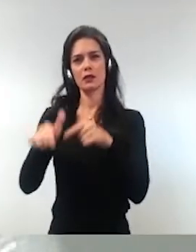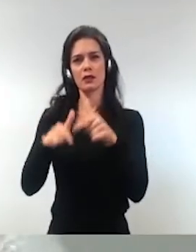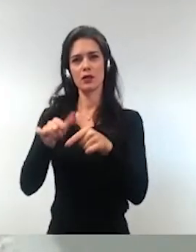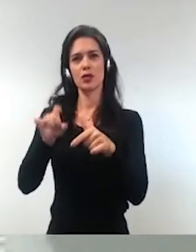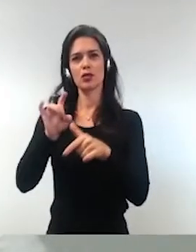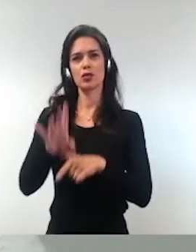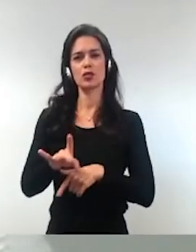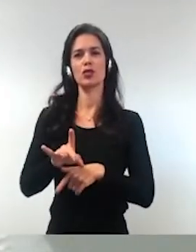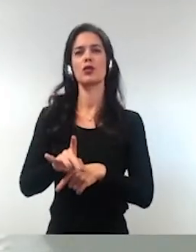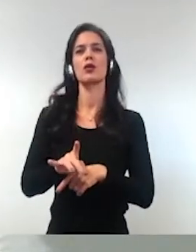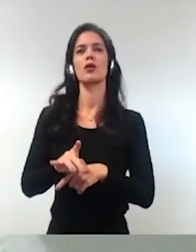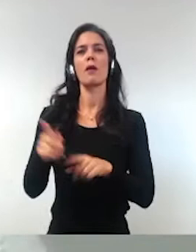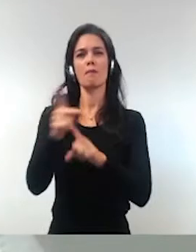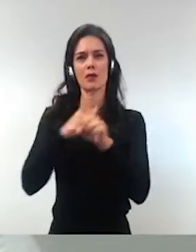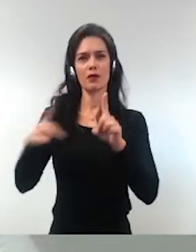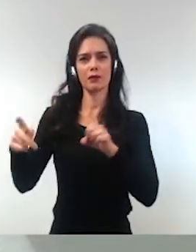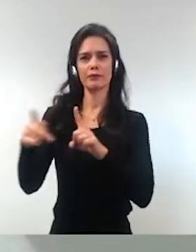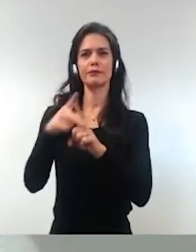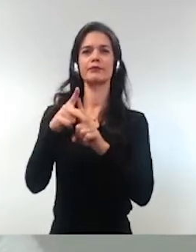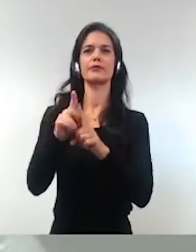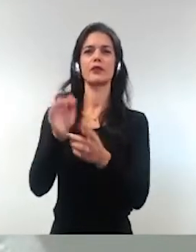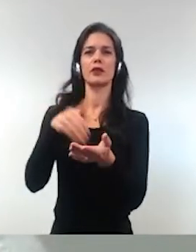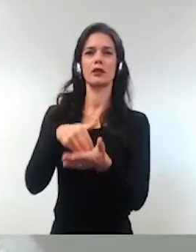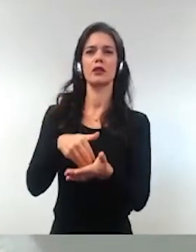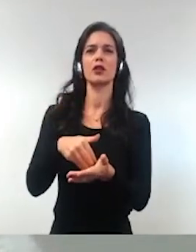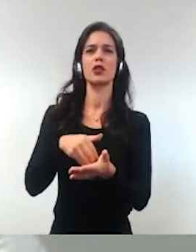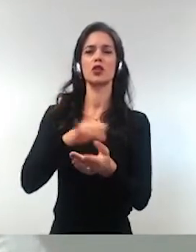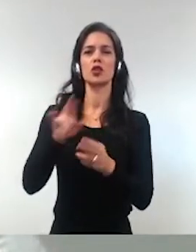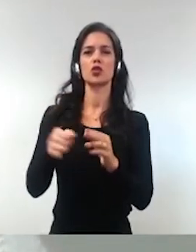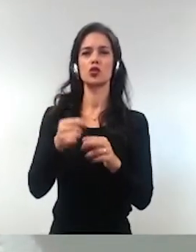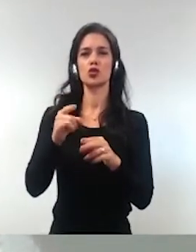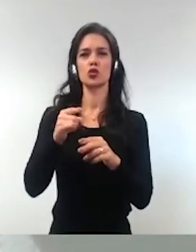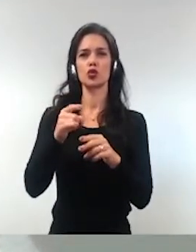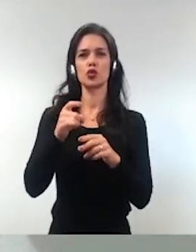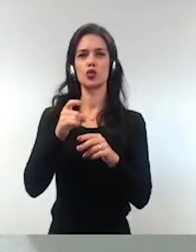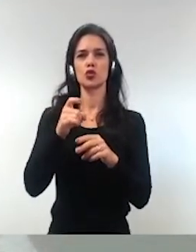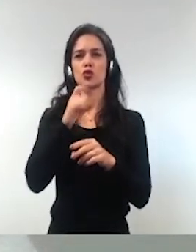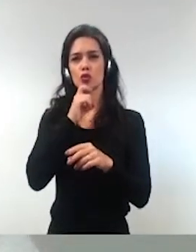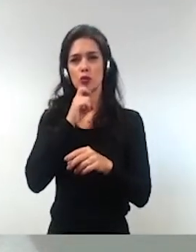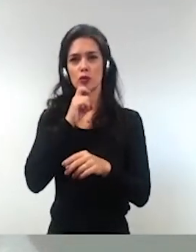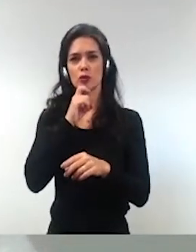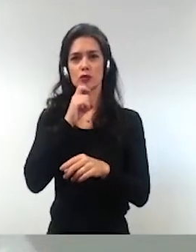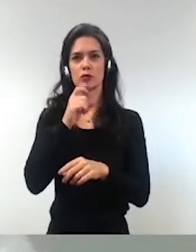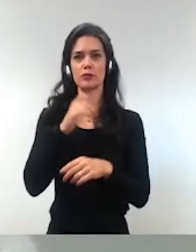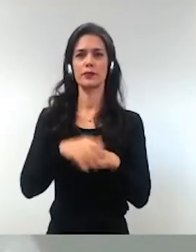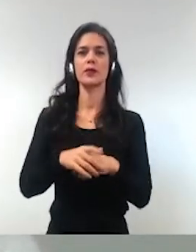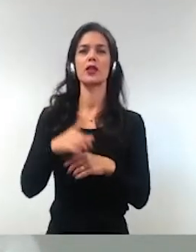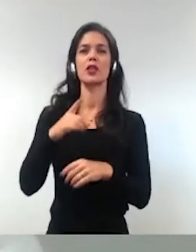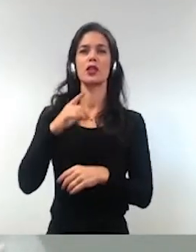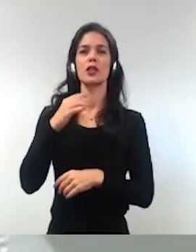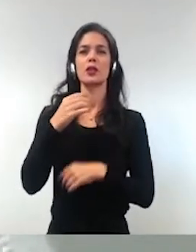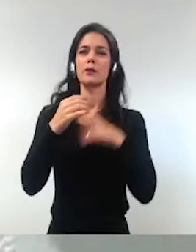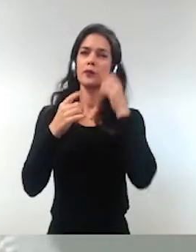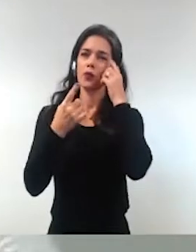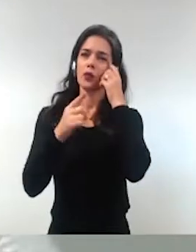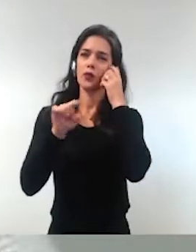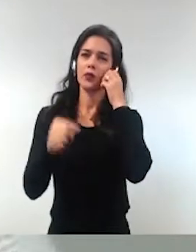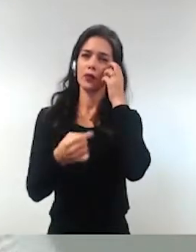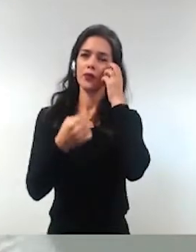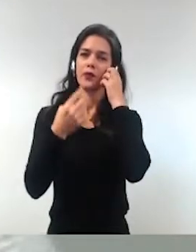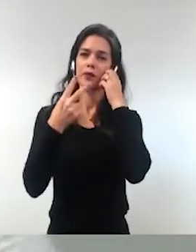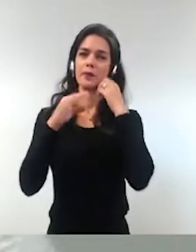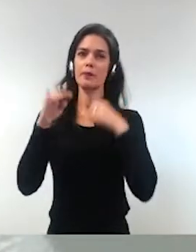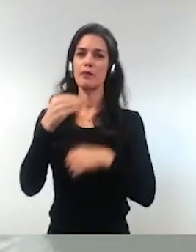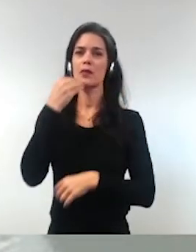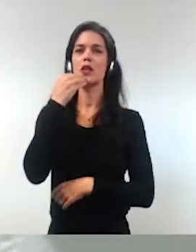Previdência Social, até julho de 2019, 1,8 bilhões de reais. Isso